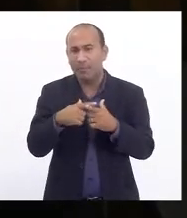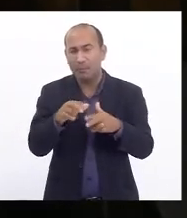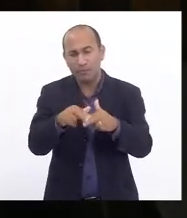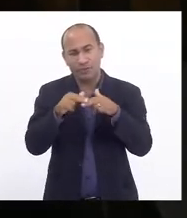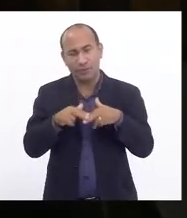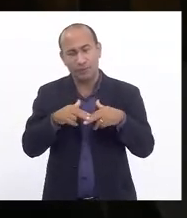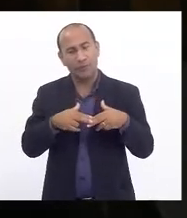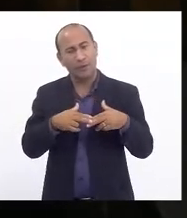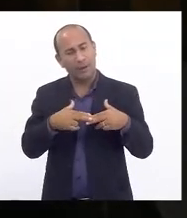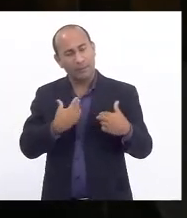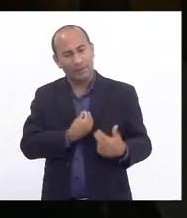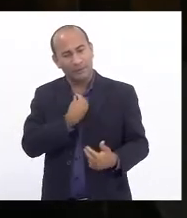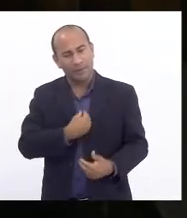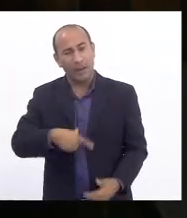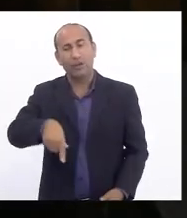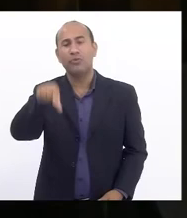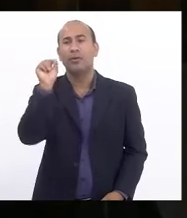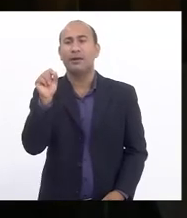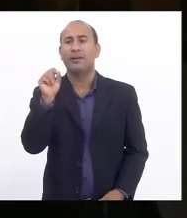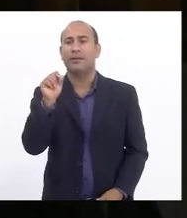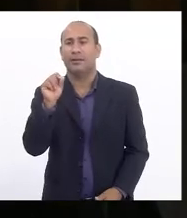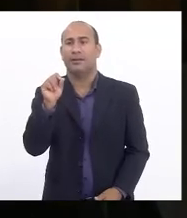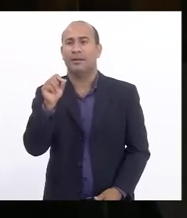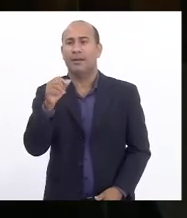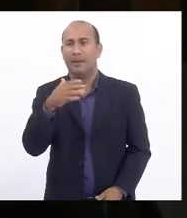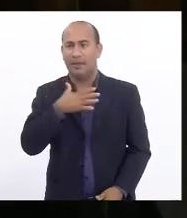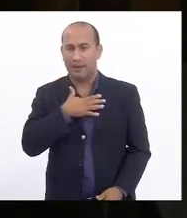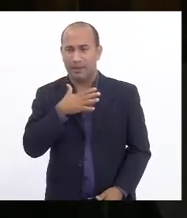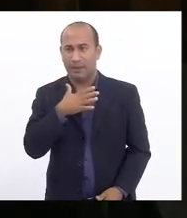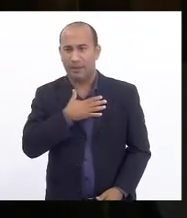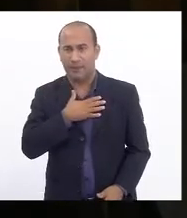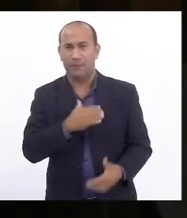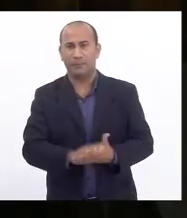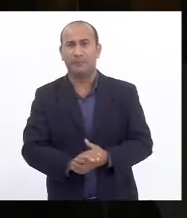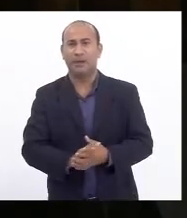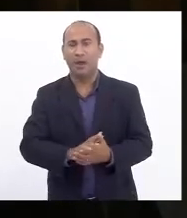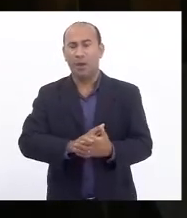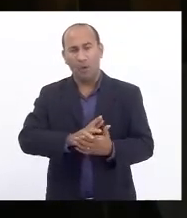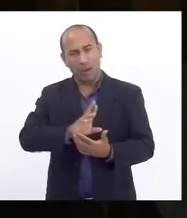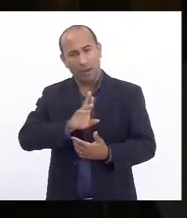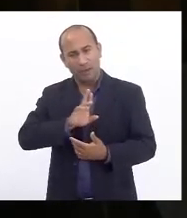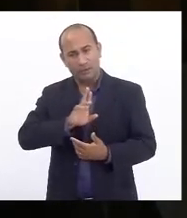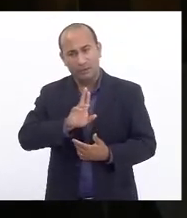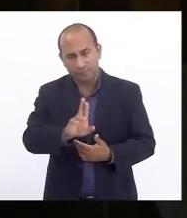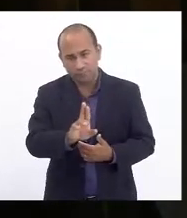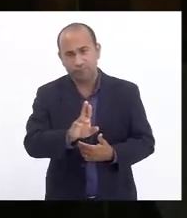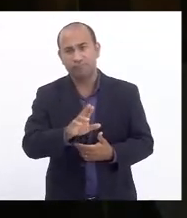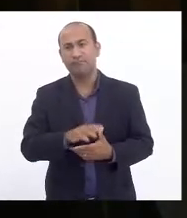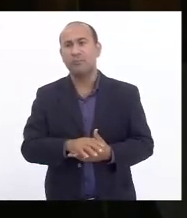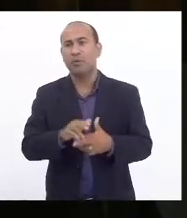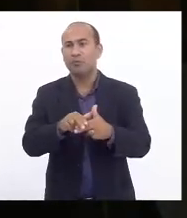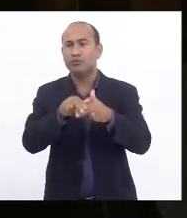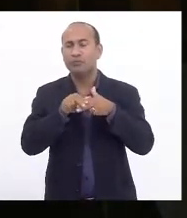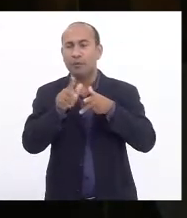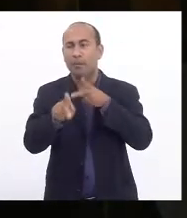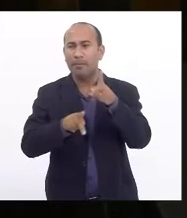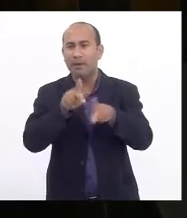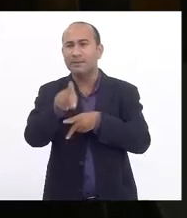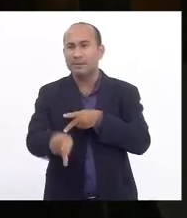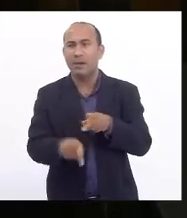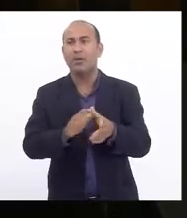para isso que eu fui eleito eu presto os resultados para a população